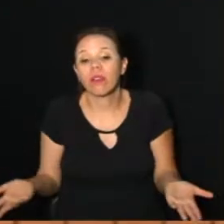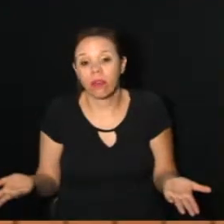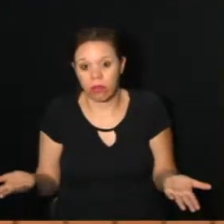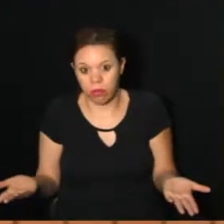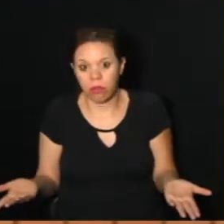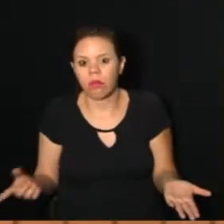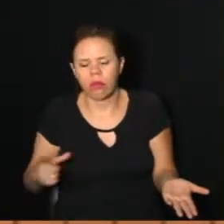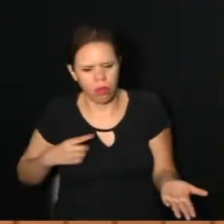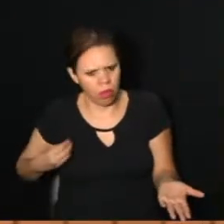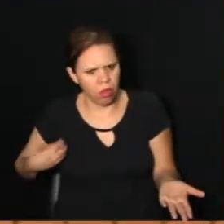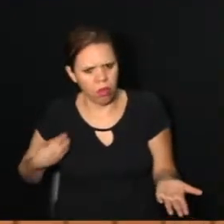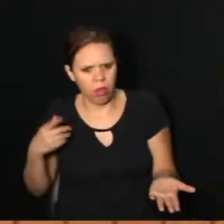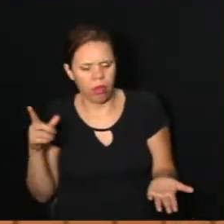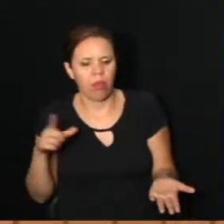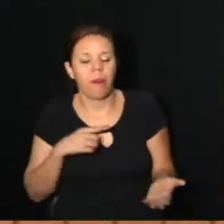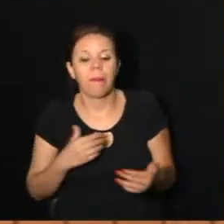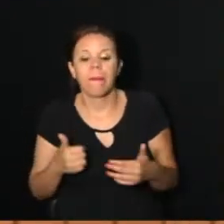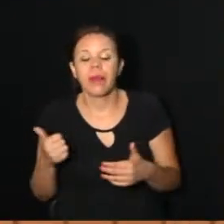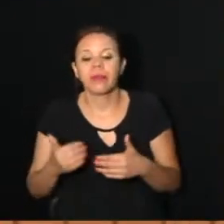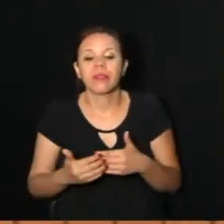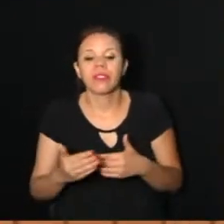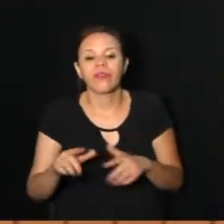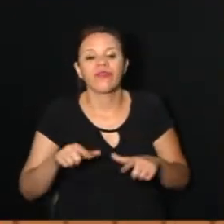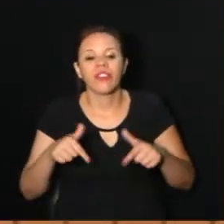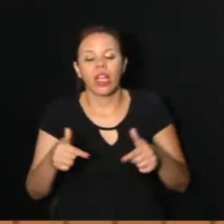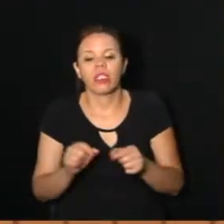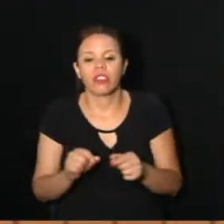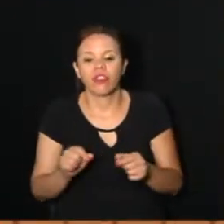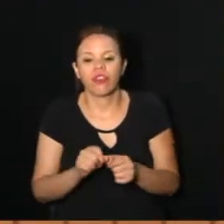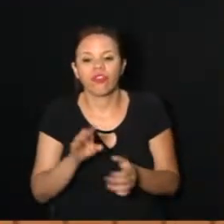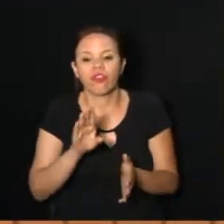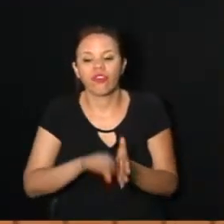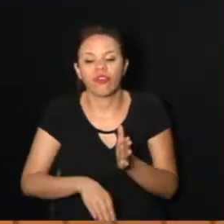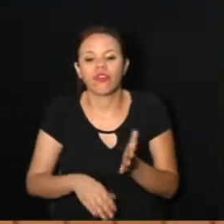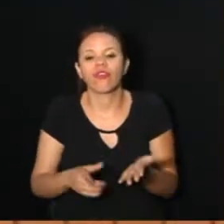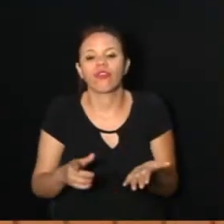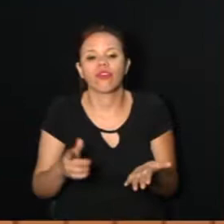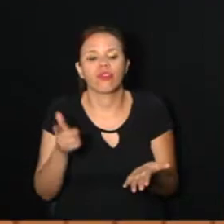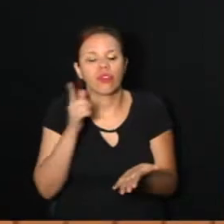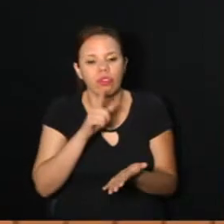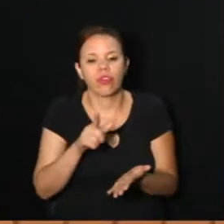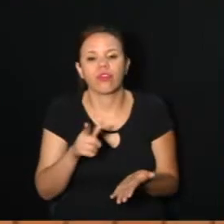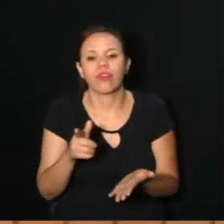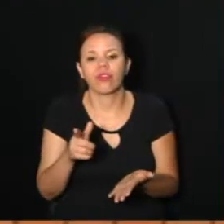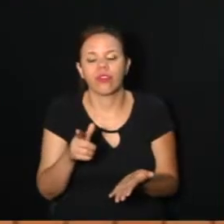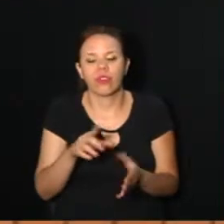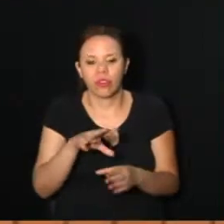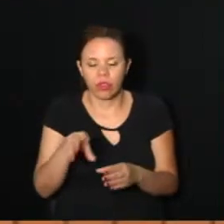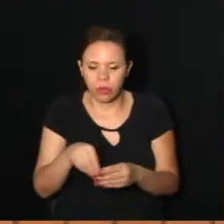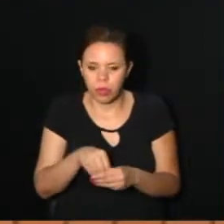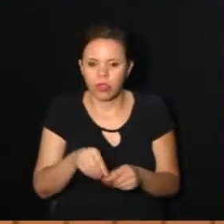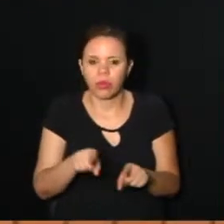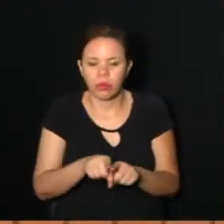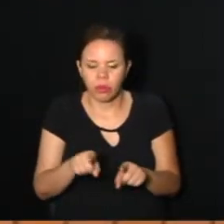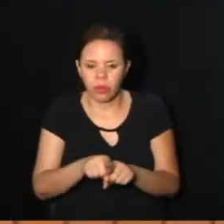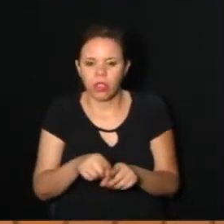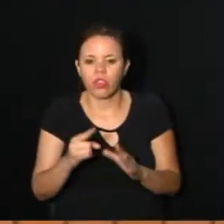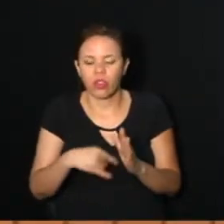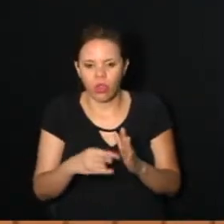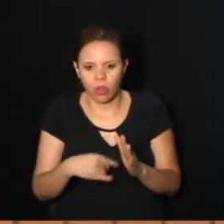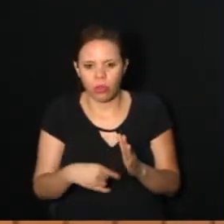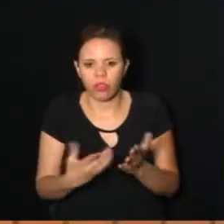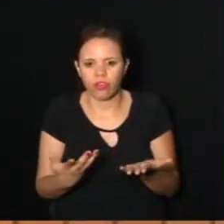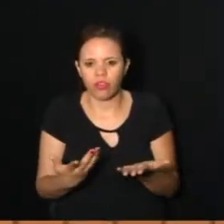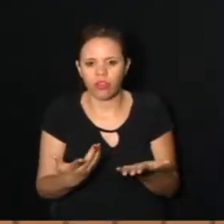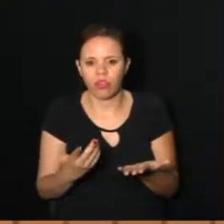Está. Então, o primeiro passo, Eduardo, é tirar esses documentos consequentes que já advêm de